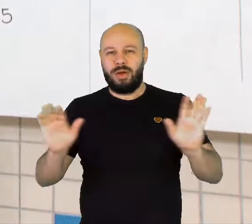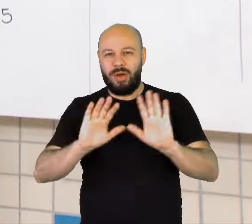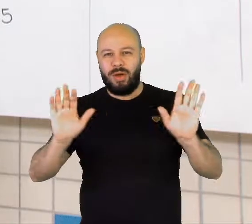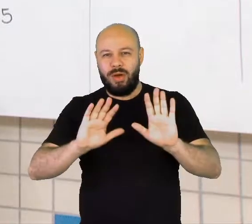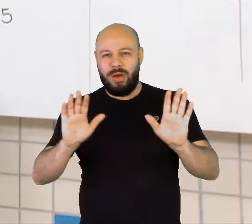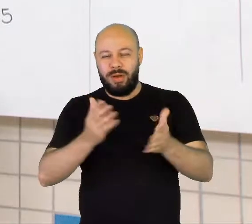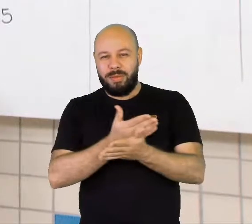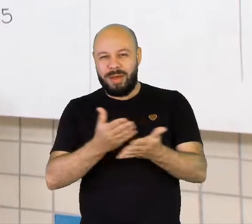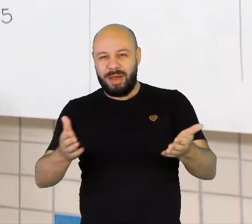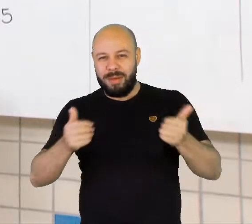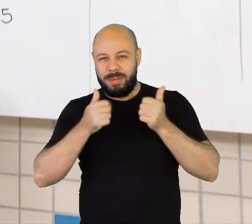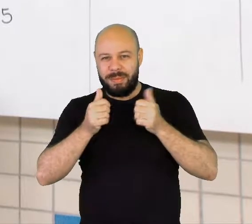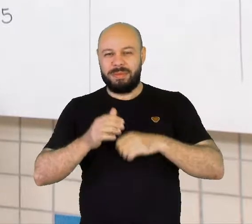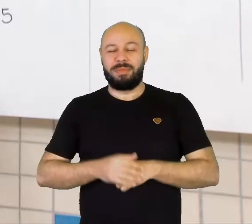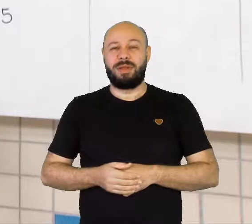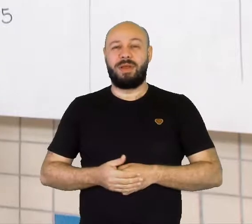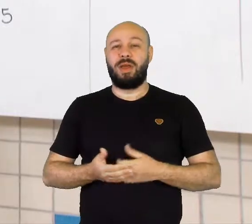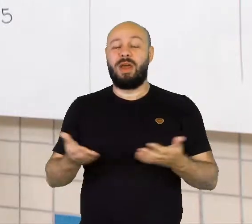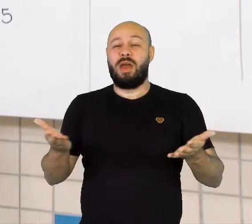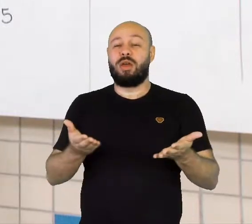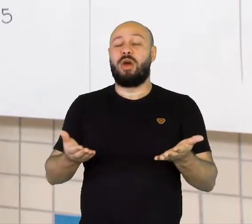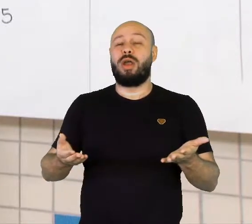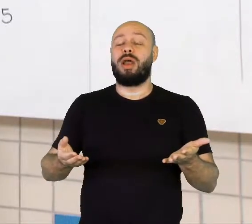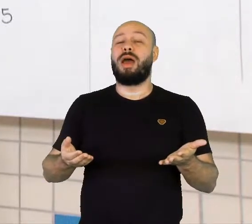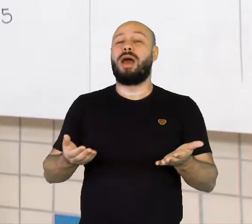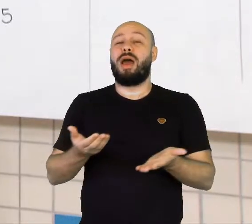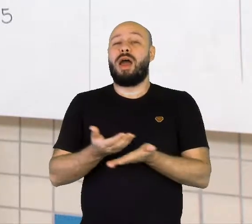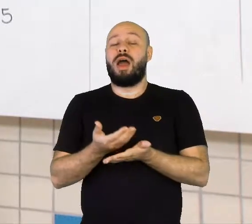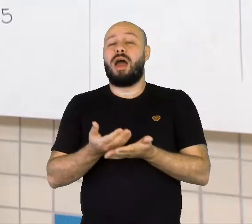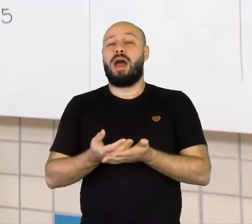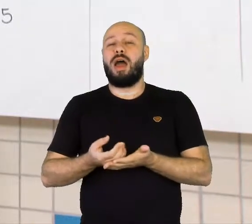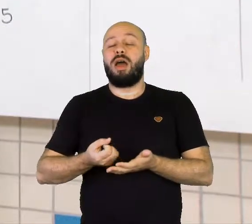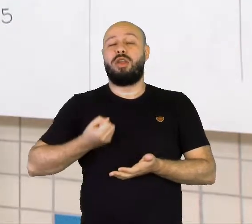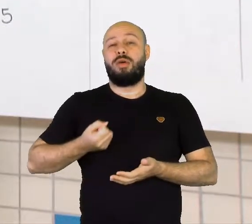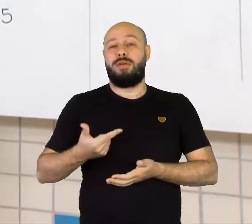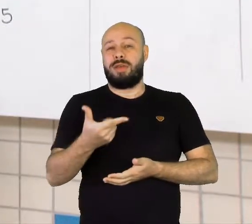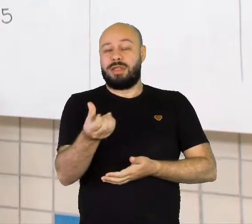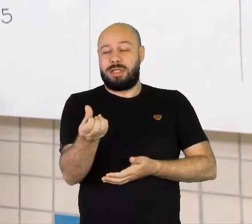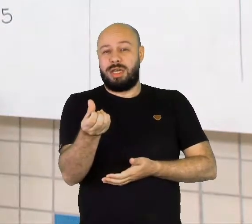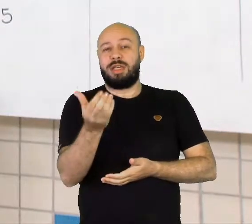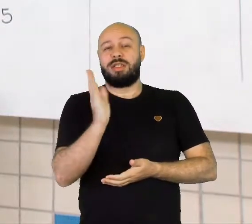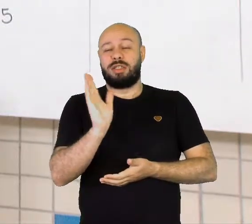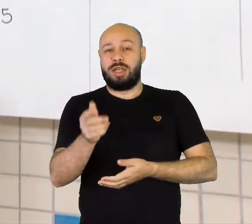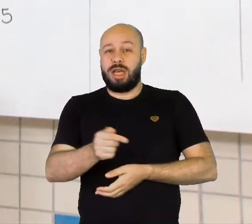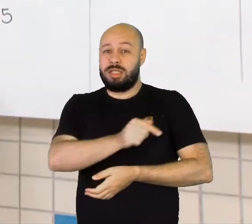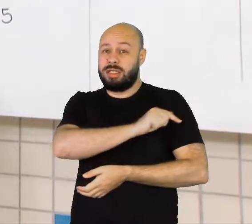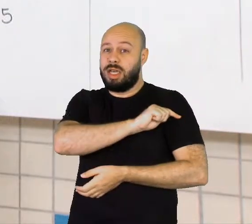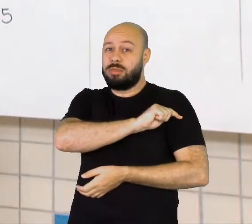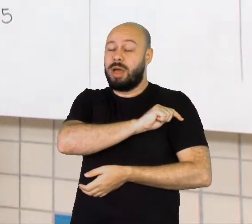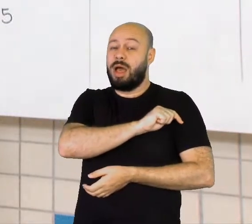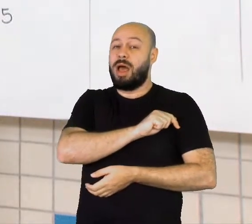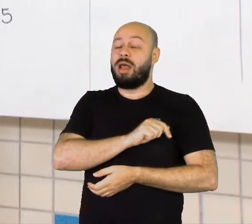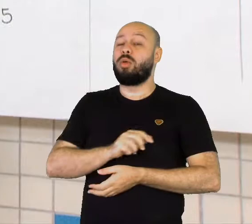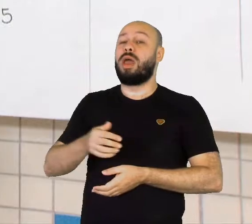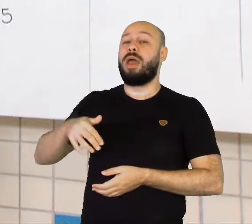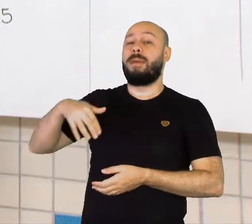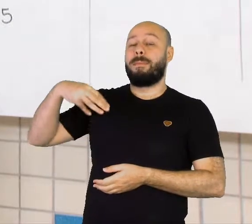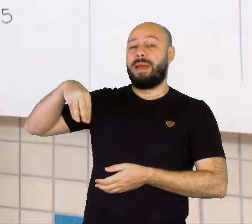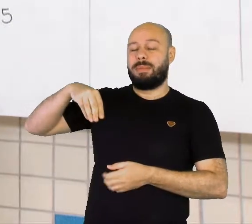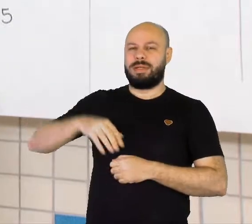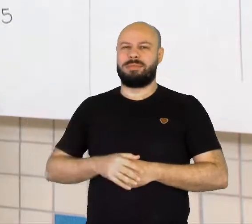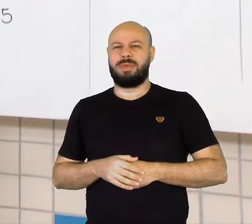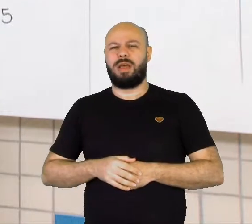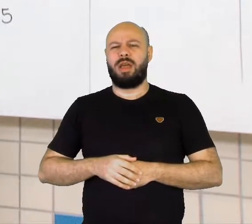Olá meninos, tudo bem? Estamos aqui hoje na nossa aula de número 26 de matemática com os alunos do 7º ano. Eu sou o professor Arthur Batista e a gente